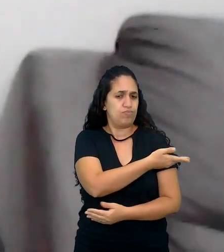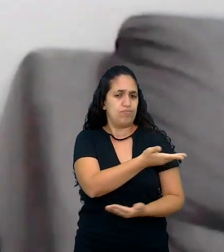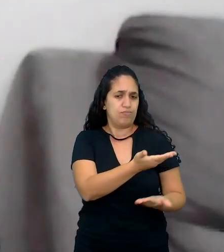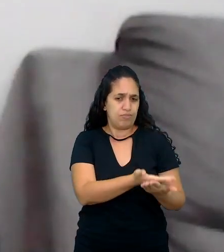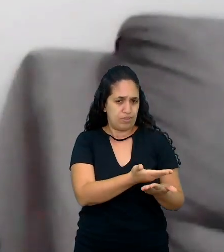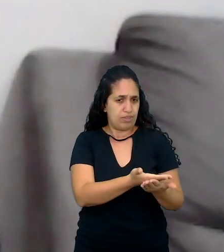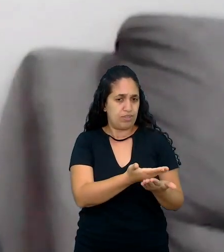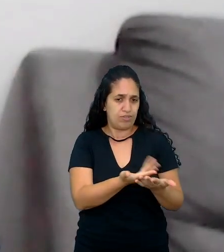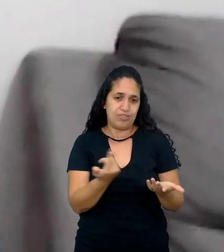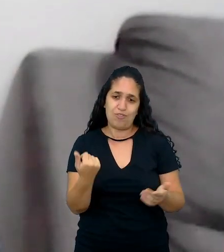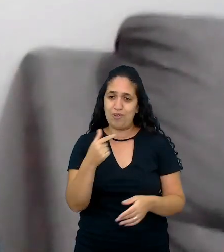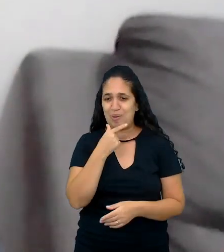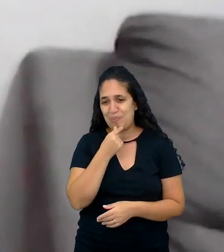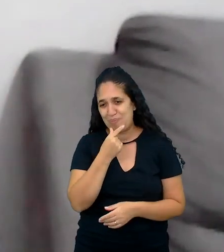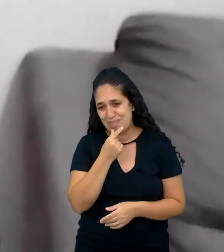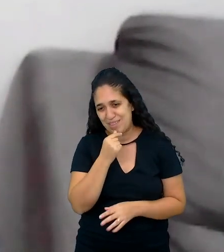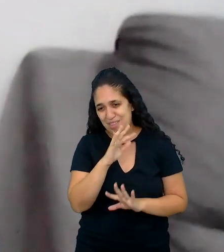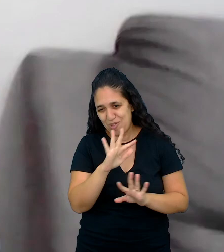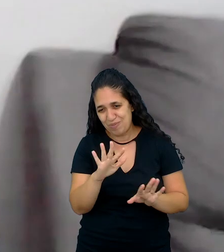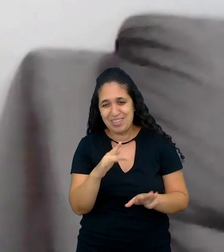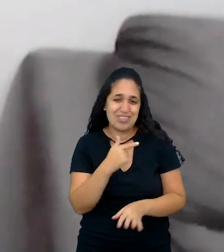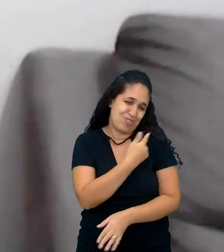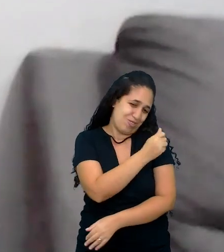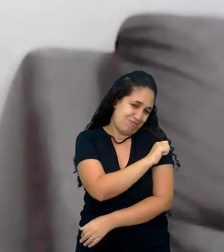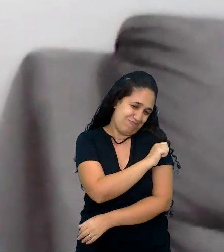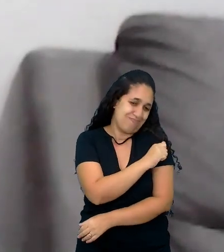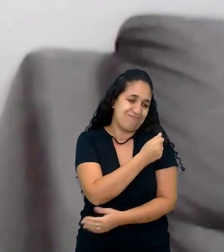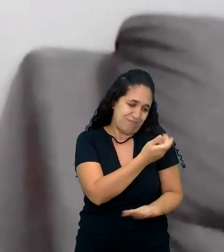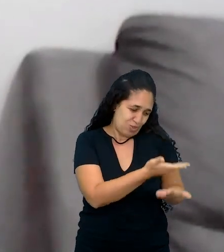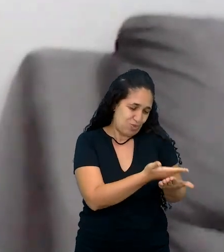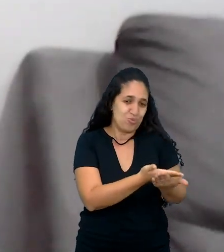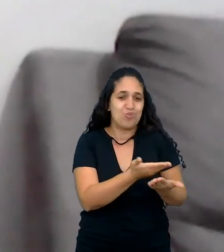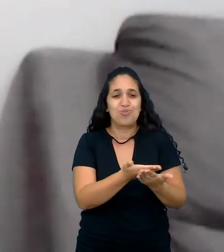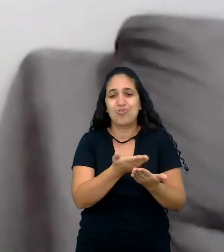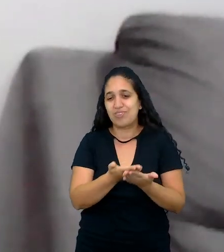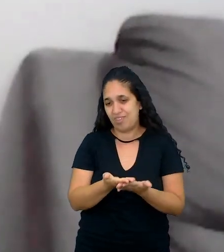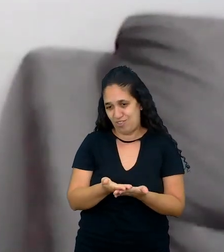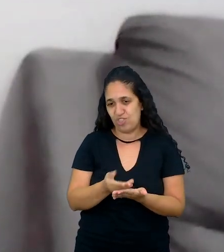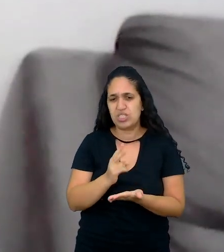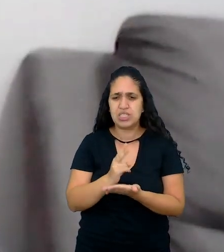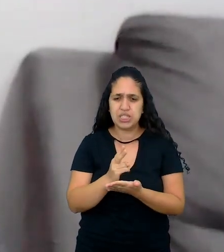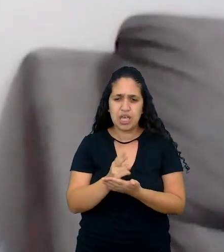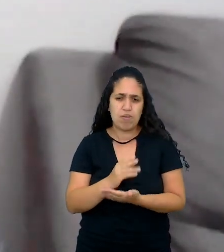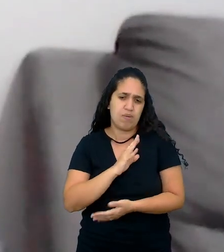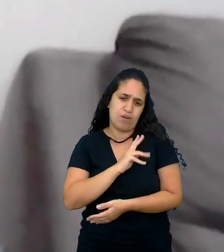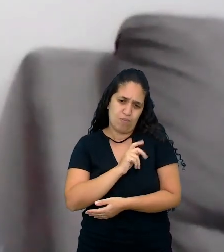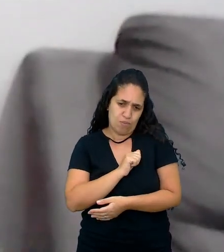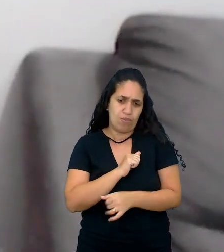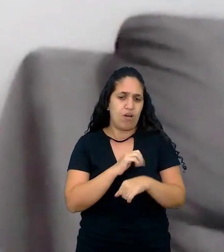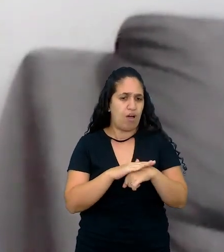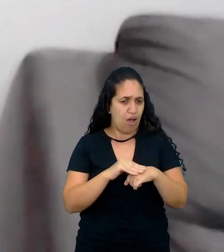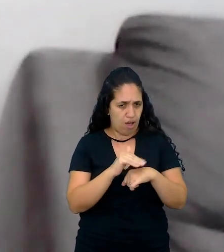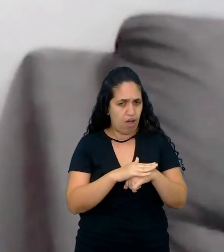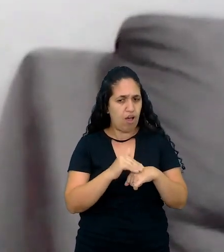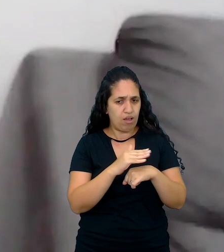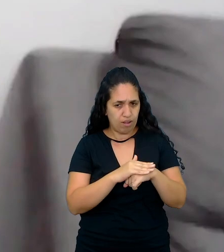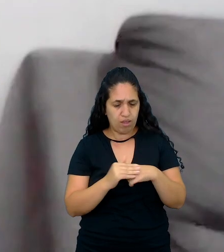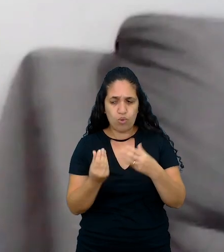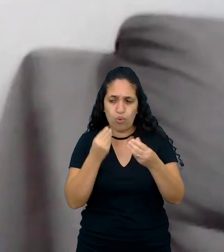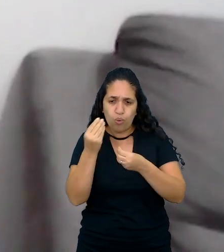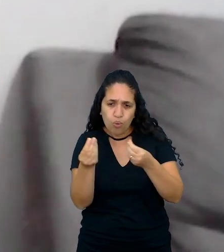meninos, eu falo meninos sempre no bom sentido, né, dos estudantes, eu falo menino sempre com carinho. Então, quanto contribui,